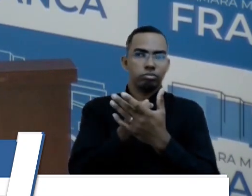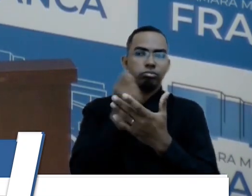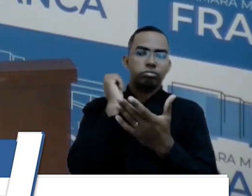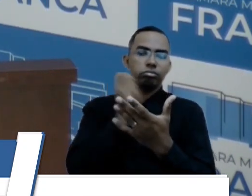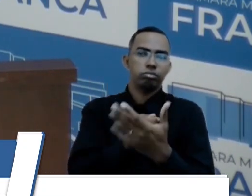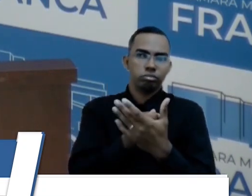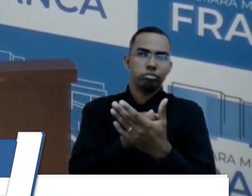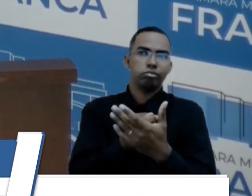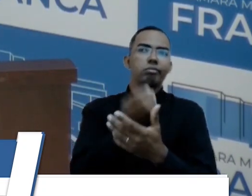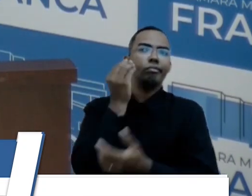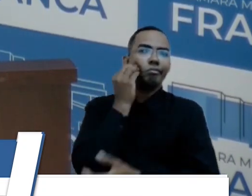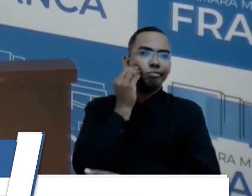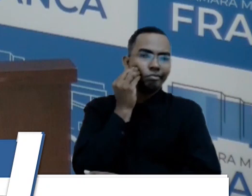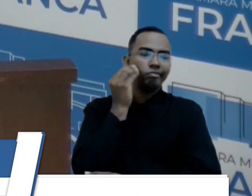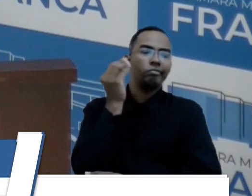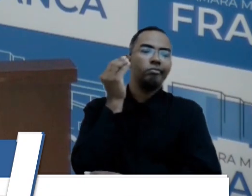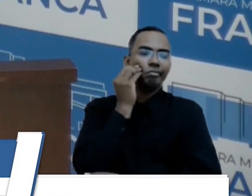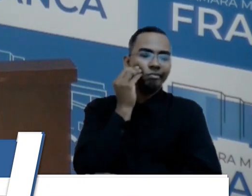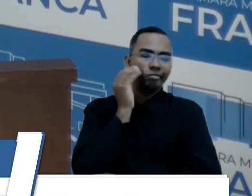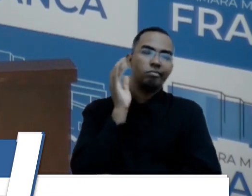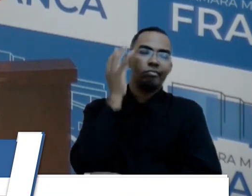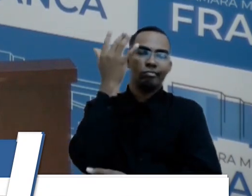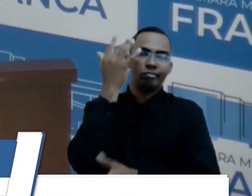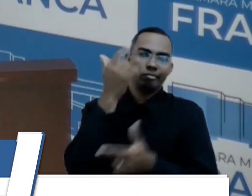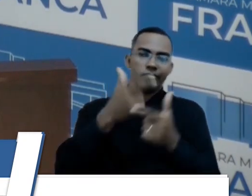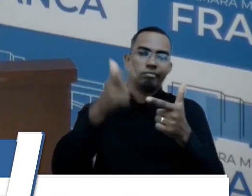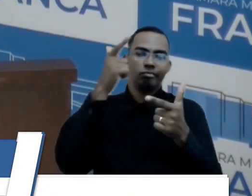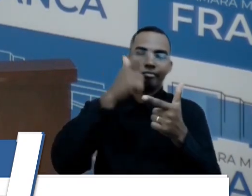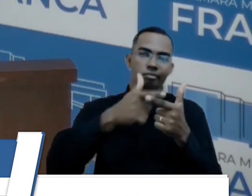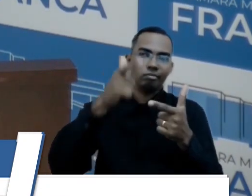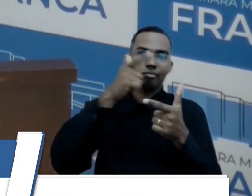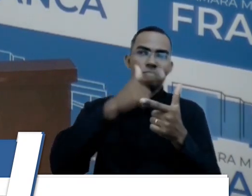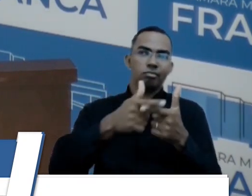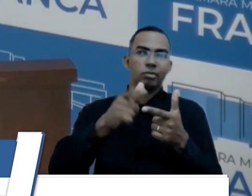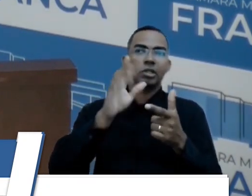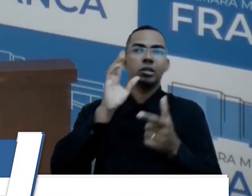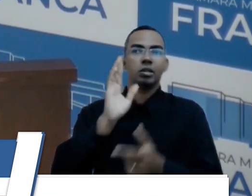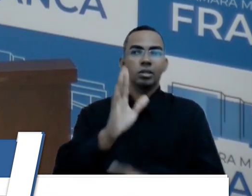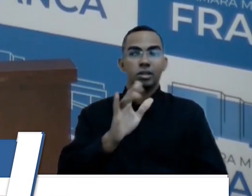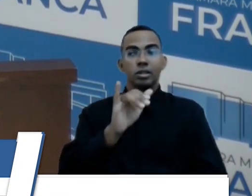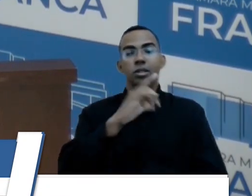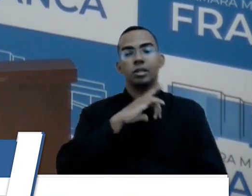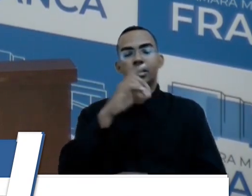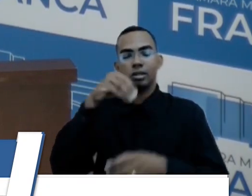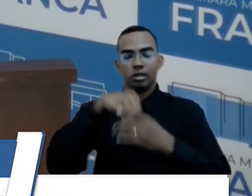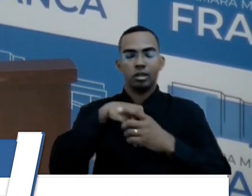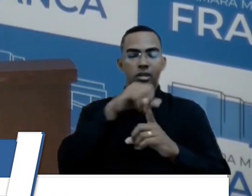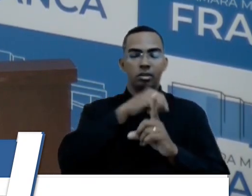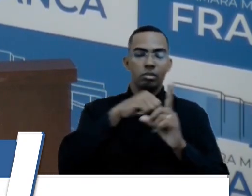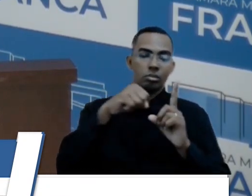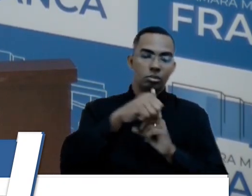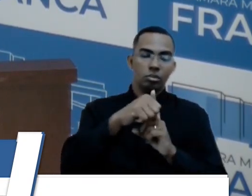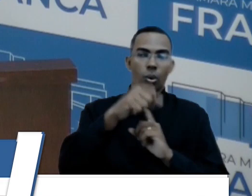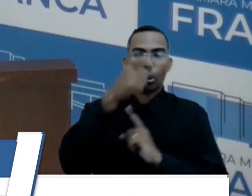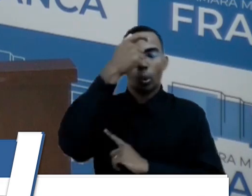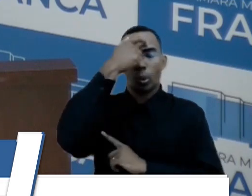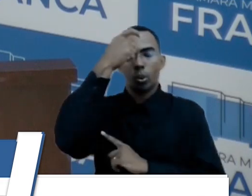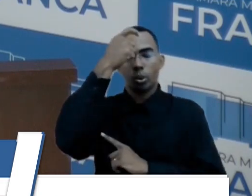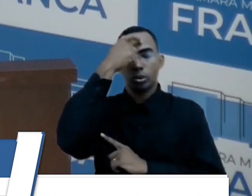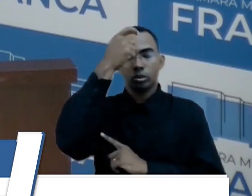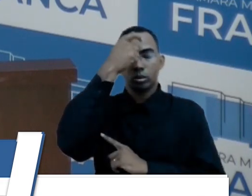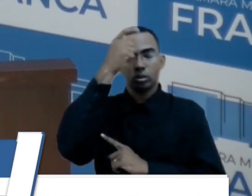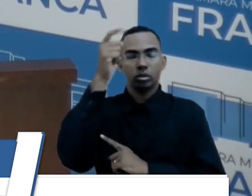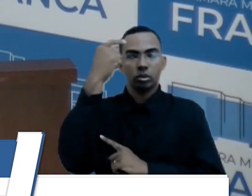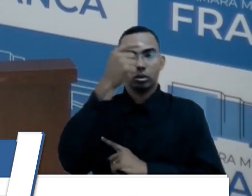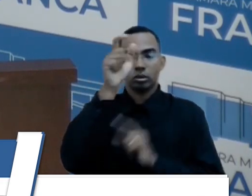tentando solucionar problemas que, se existisse na sociedade, na consciência nossa, das